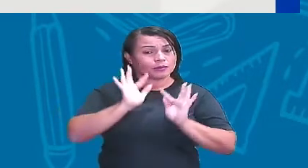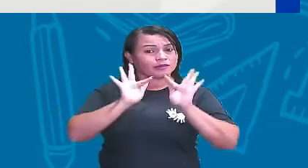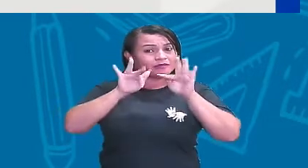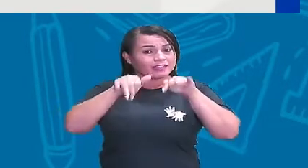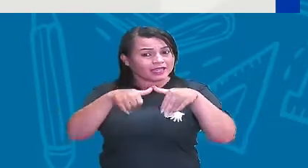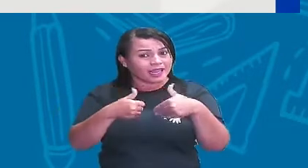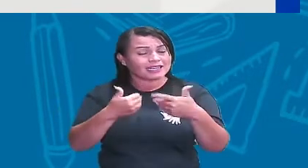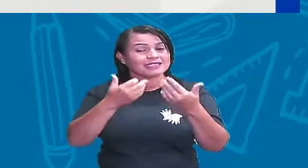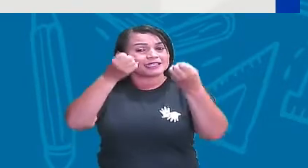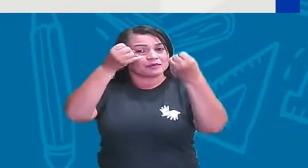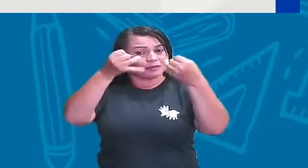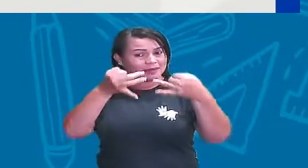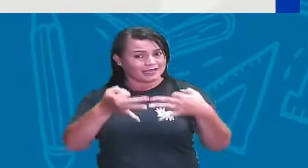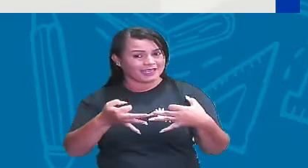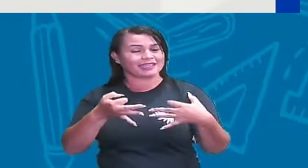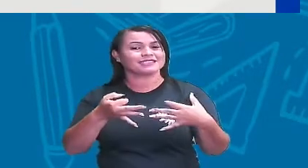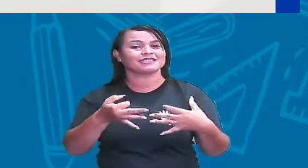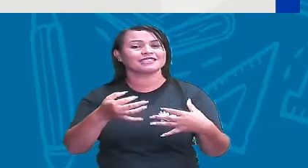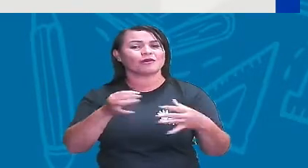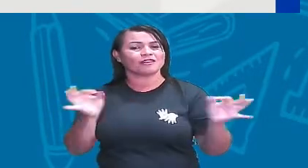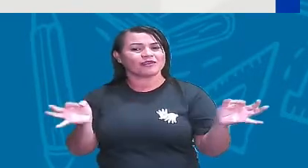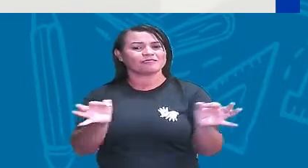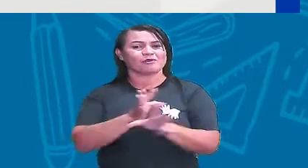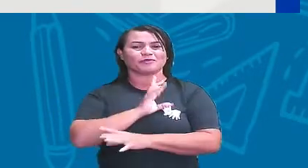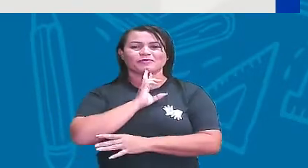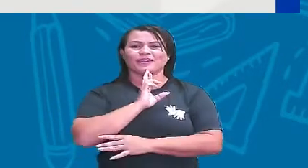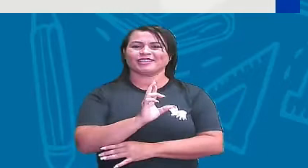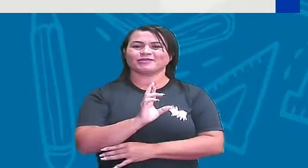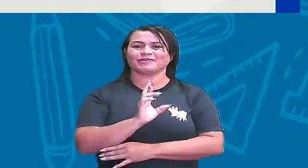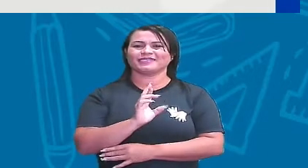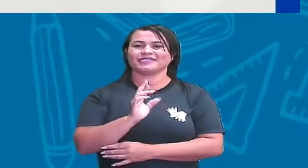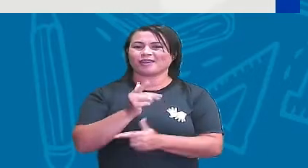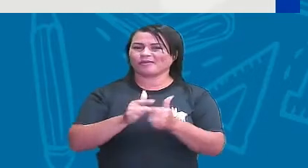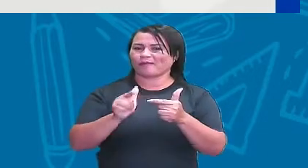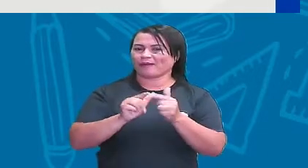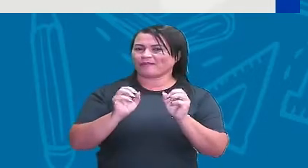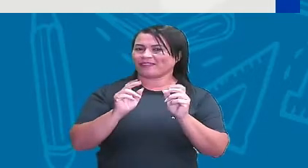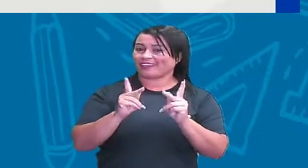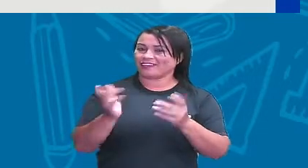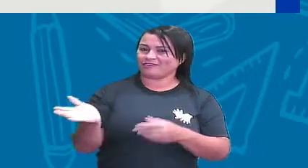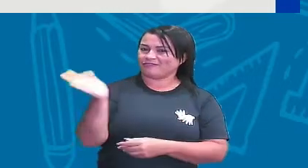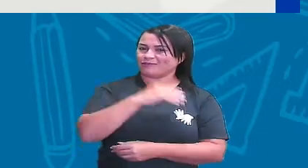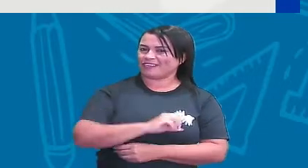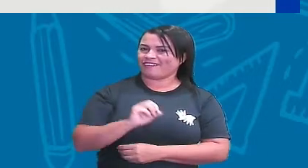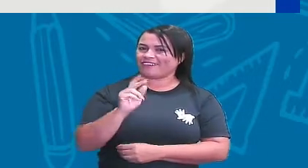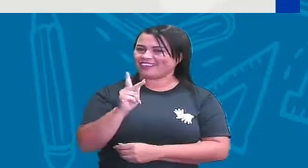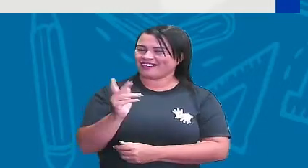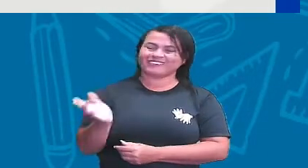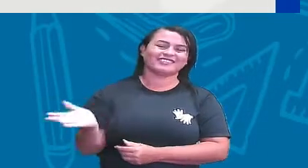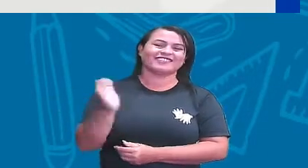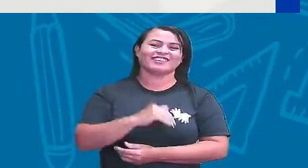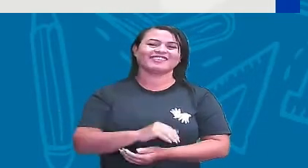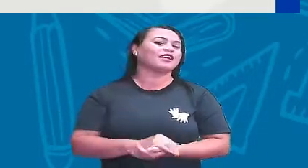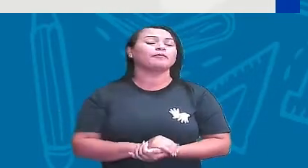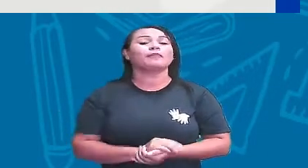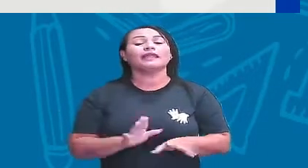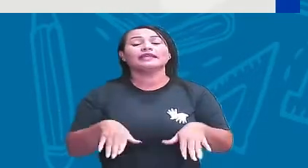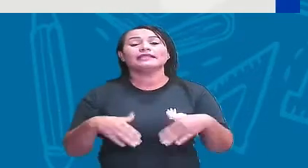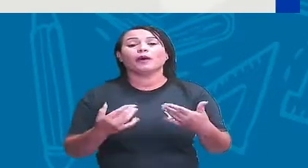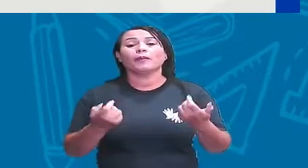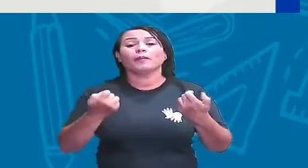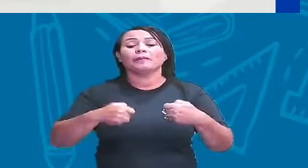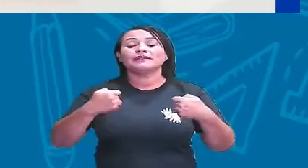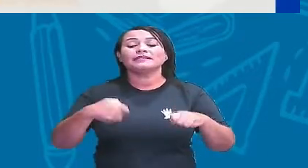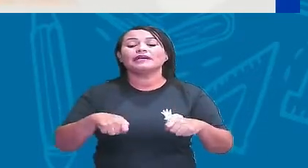da explicação a gente vai estar pronto para resolver esse probleminha. Ok? Vamos embora? Vamos seguir? Então,